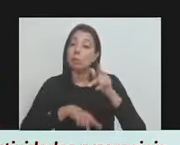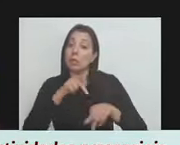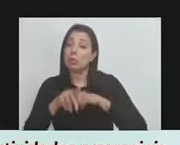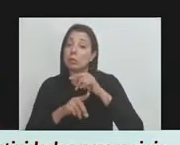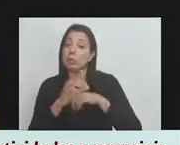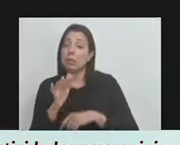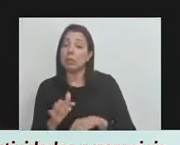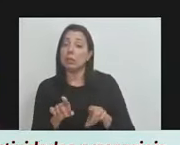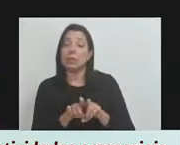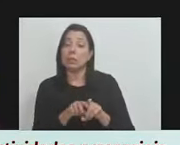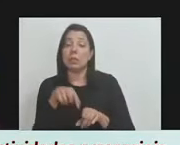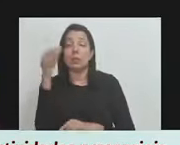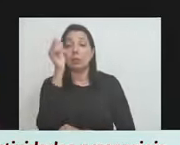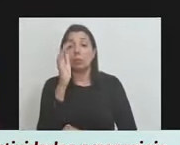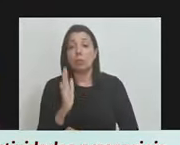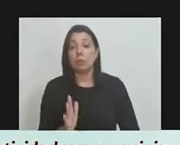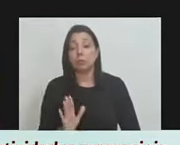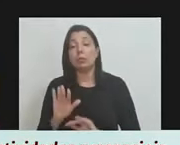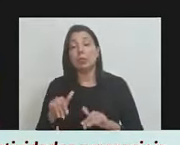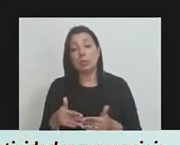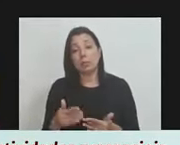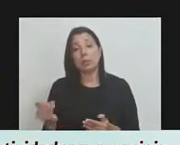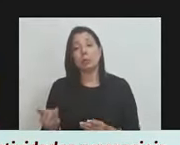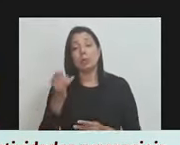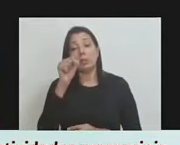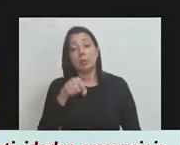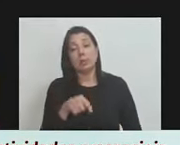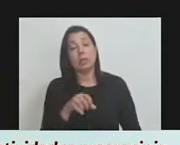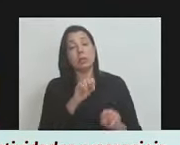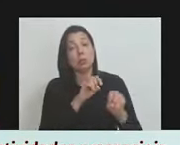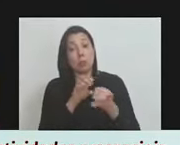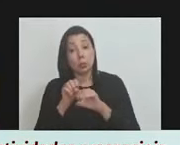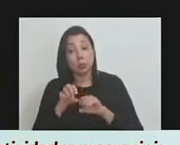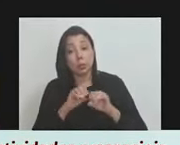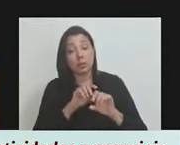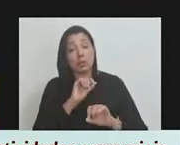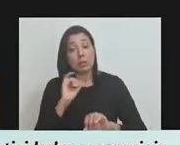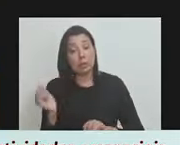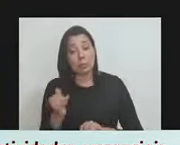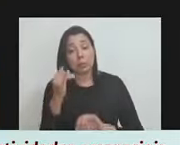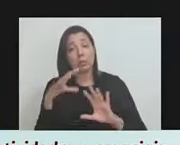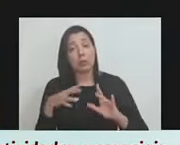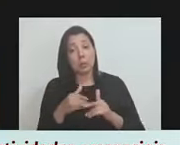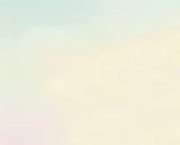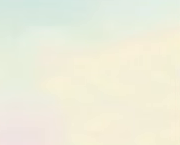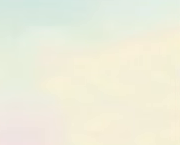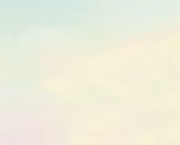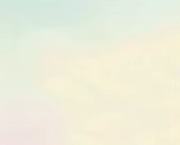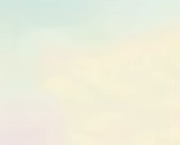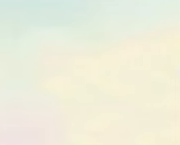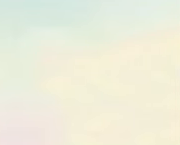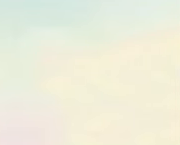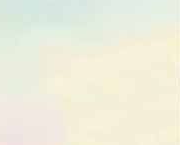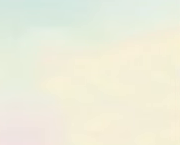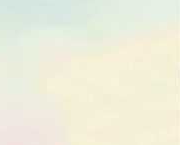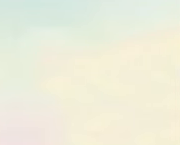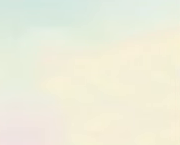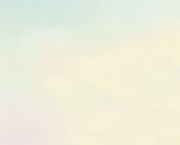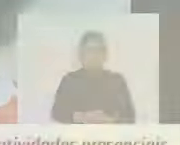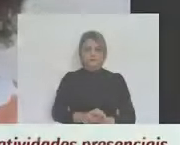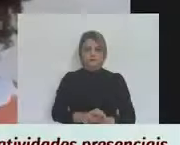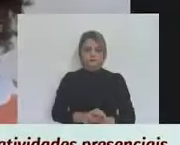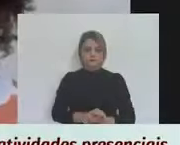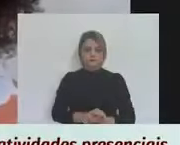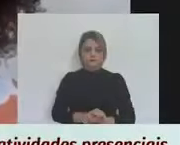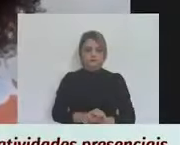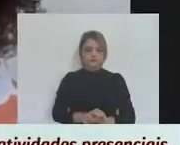do Brasil, né? Então, isso é importante, a educação é importante para todos nós, para todas nós. E aí... Bom dia a todos